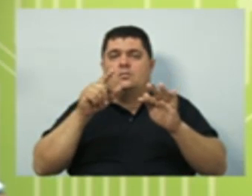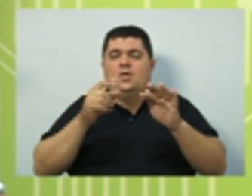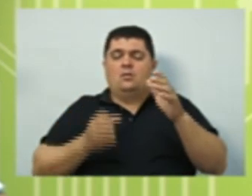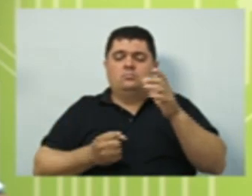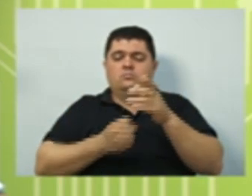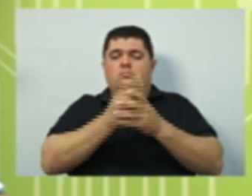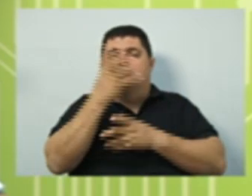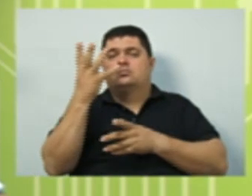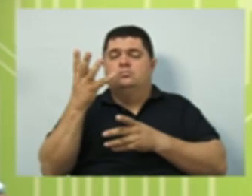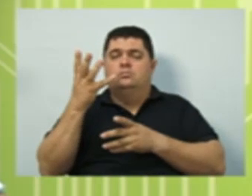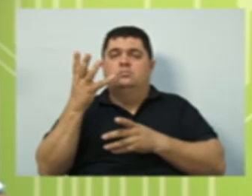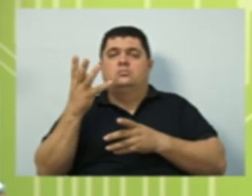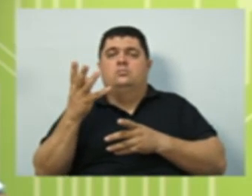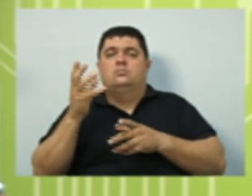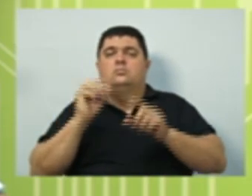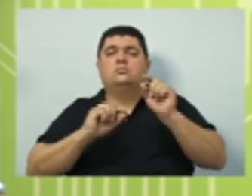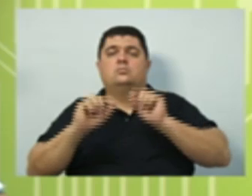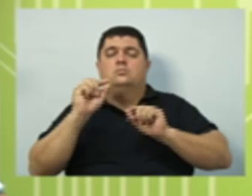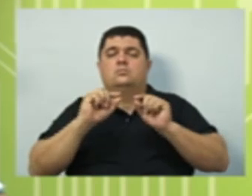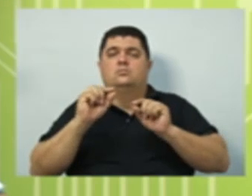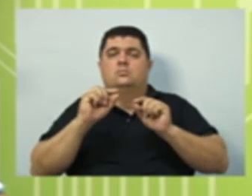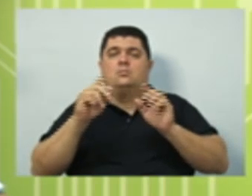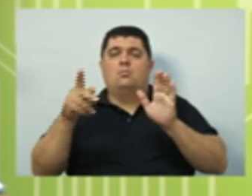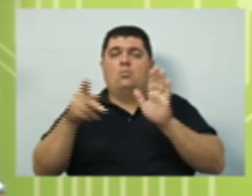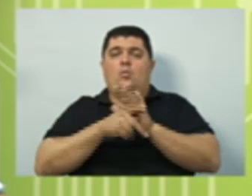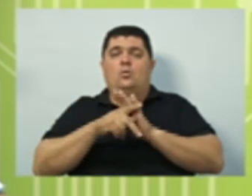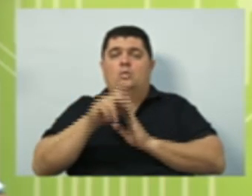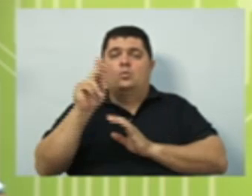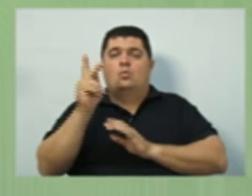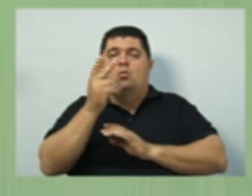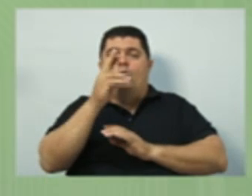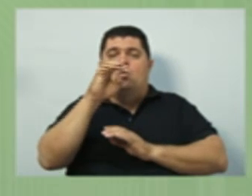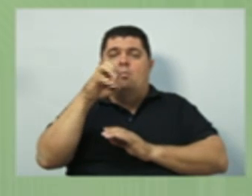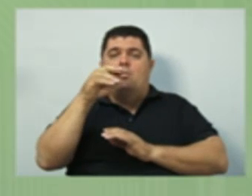criação, criação do humano.